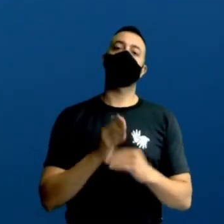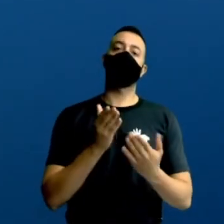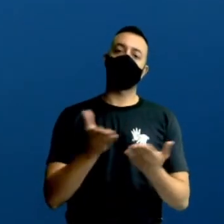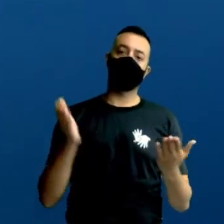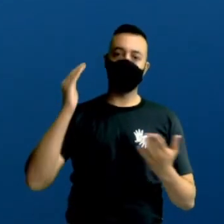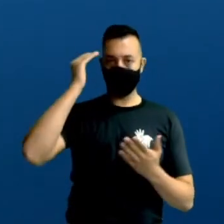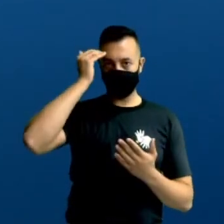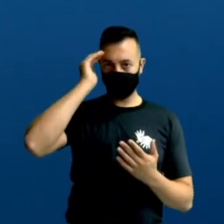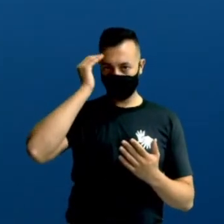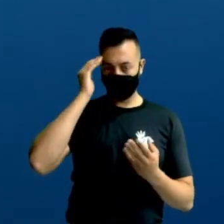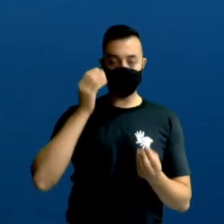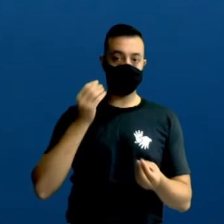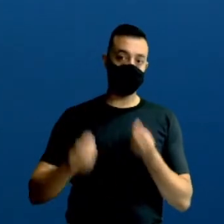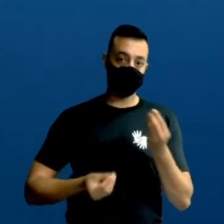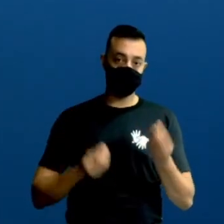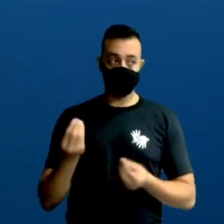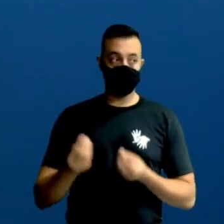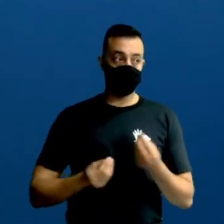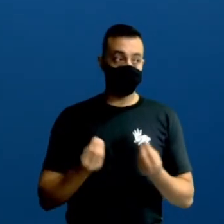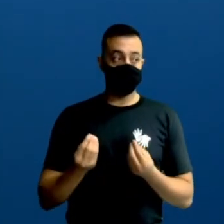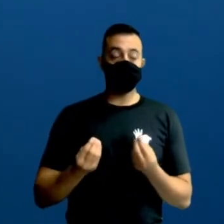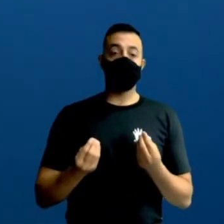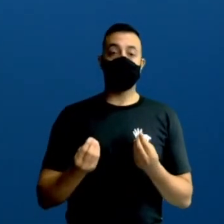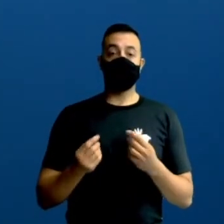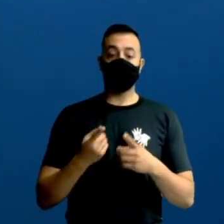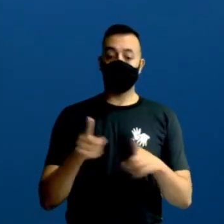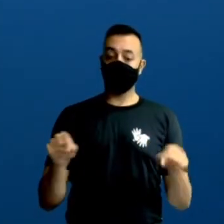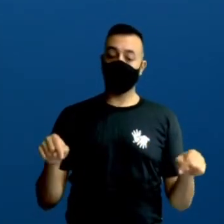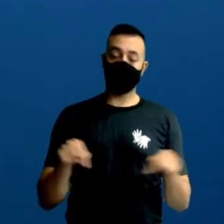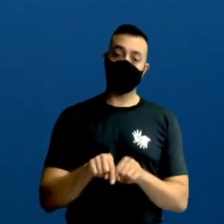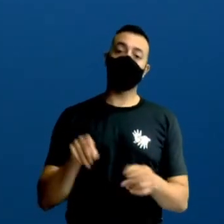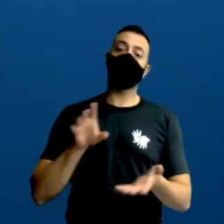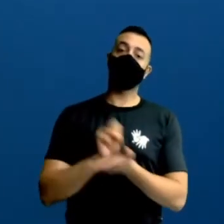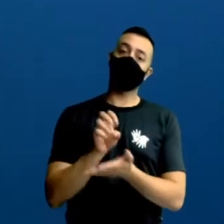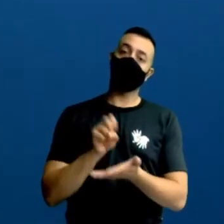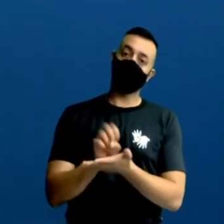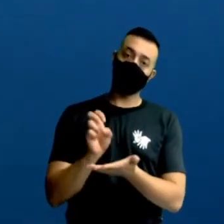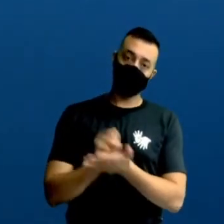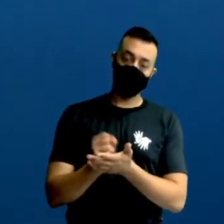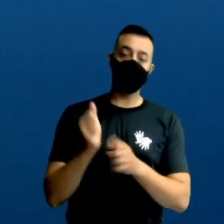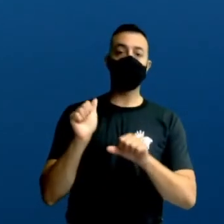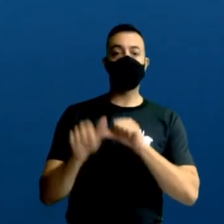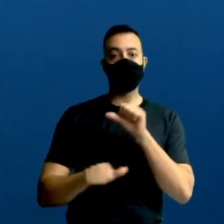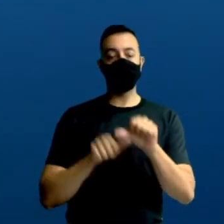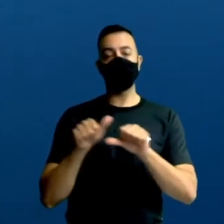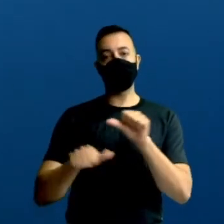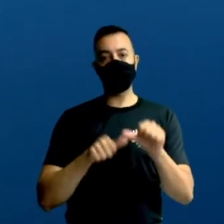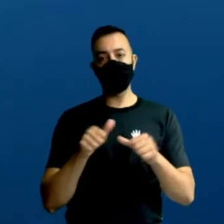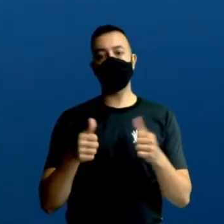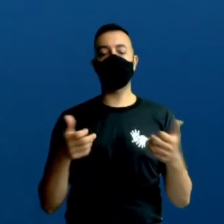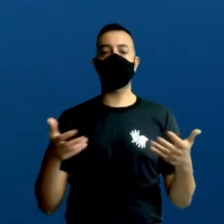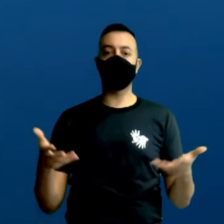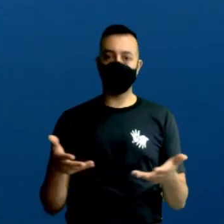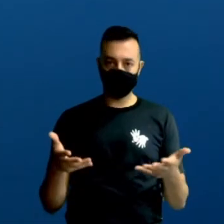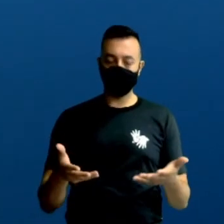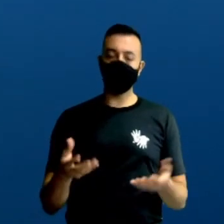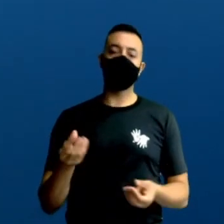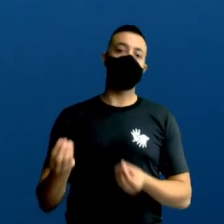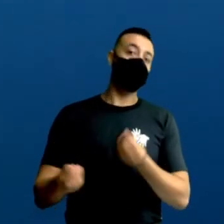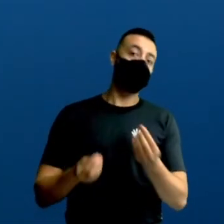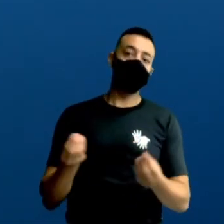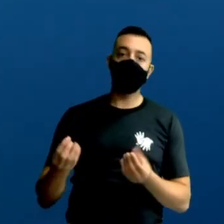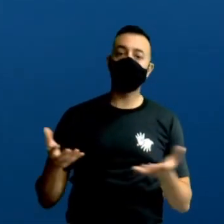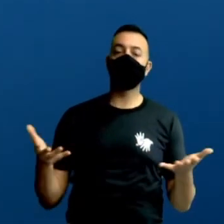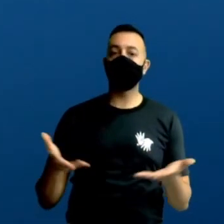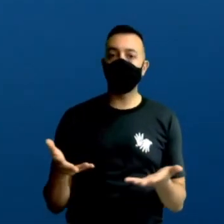vocês a entender como foi que o espaço aqui foi sendo ocupado, foi se transformando no que nós temos hoje e como é que